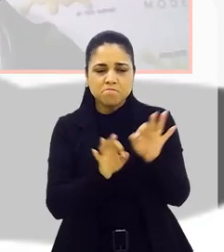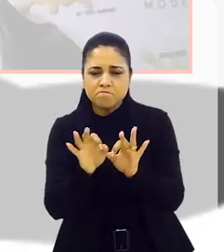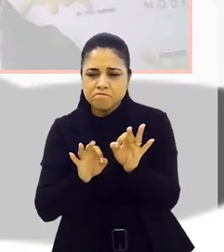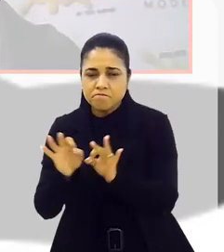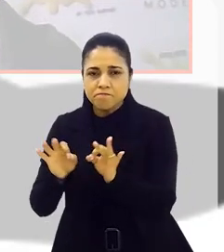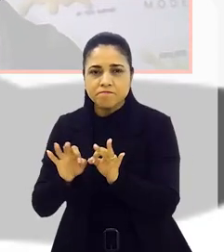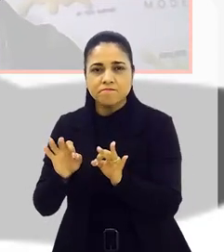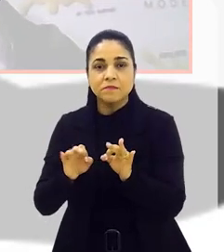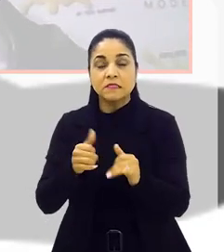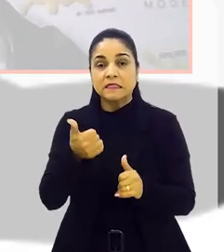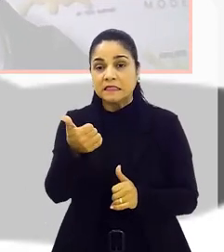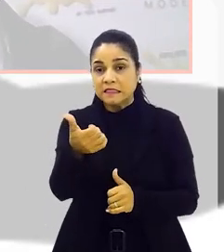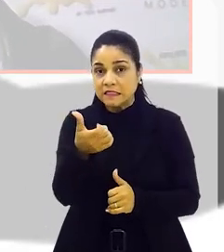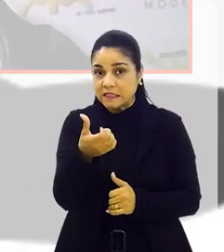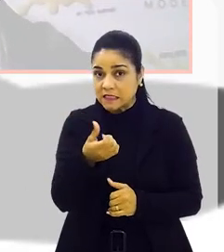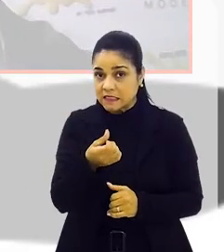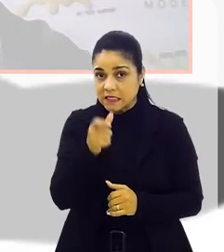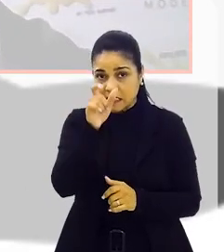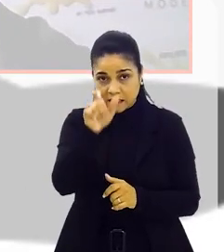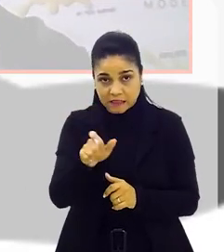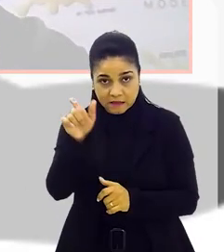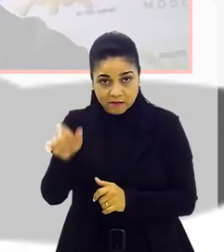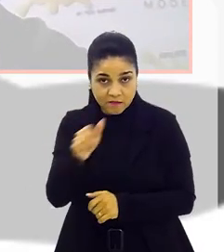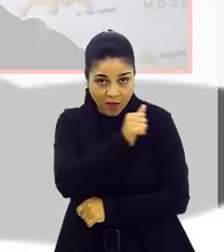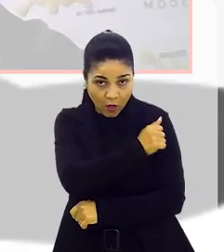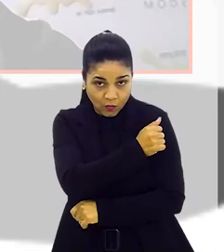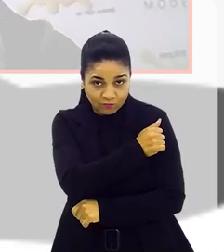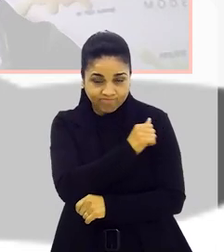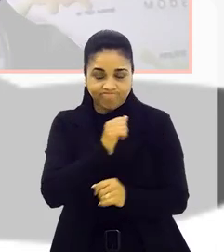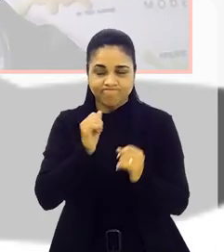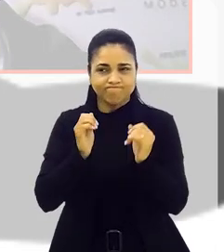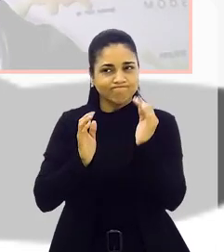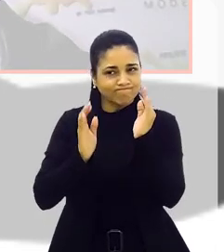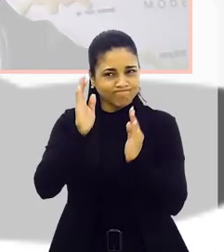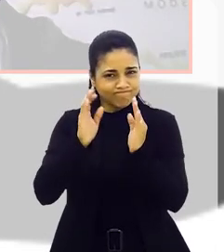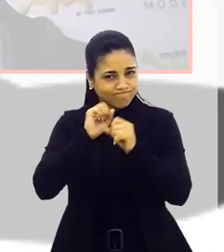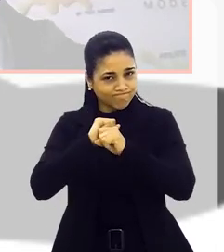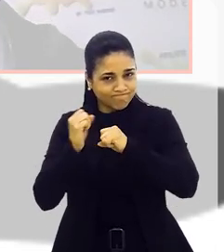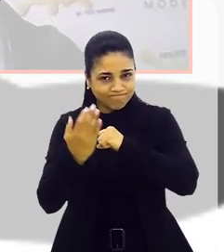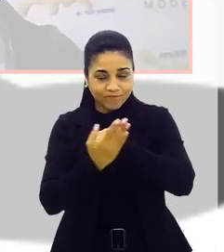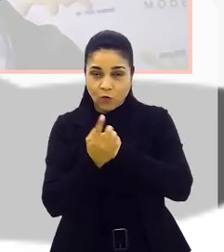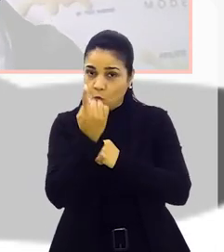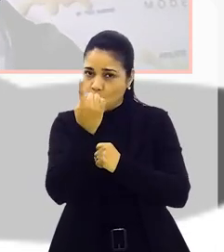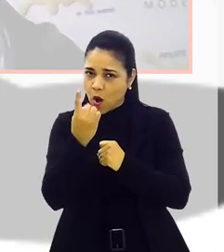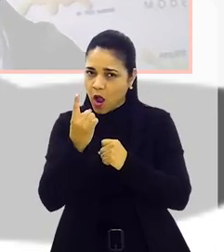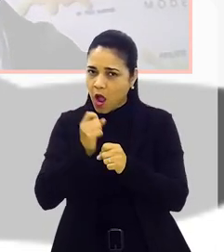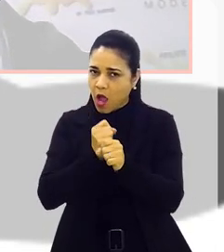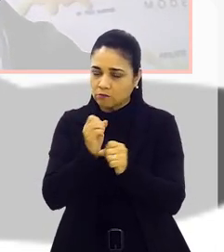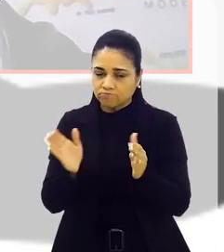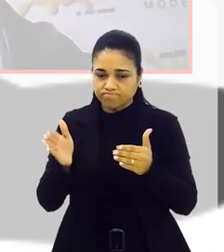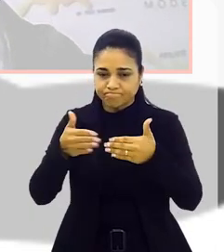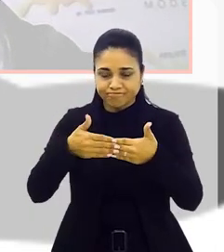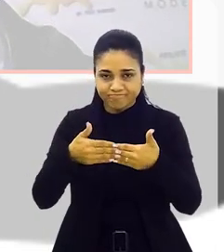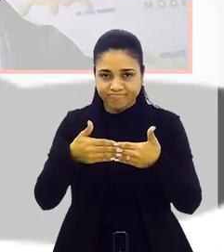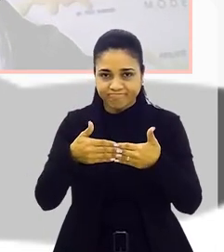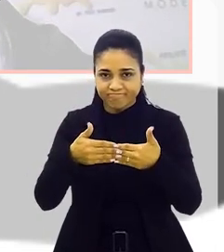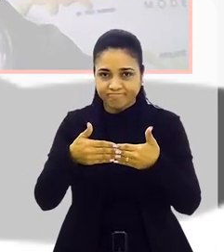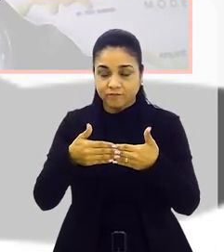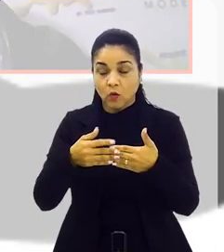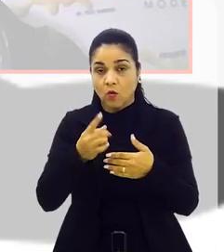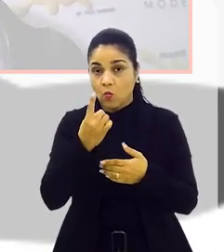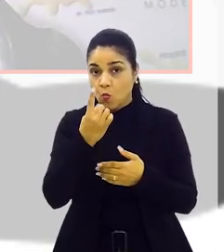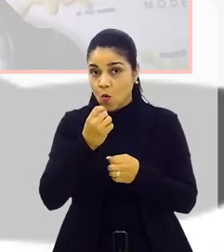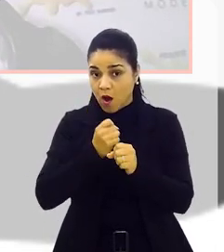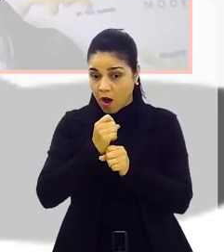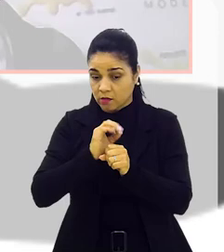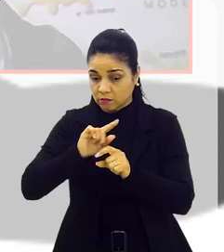e montei esse projeto com 16 meninos. A pandemia chegou. Ficamos um ano trancado. Só